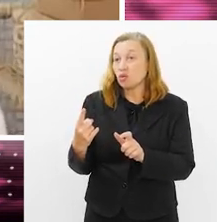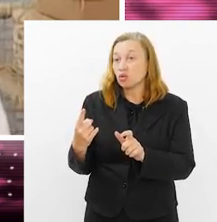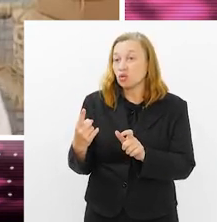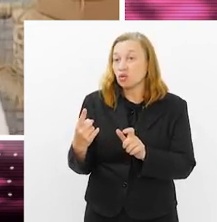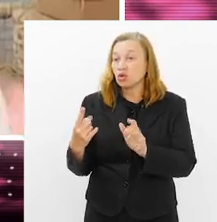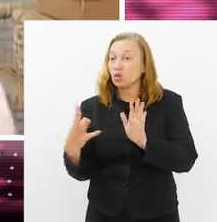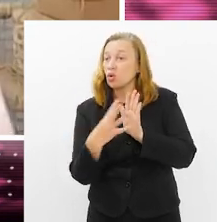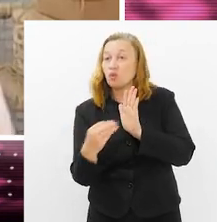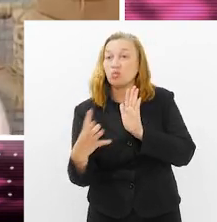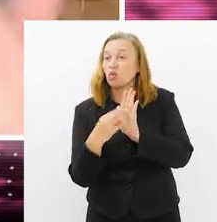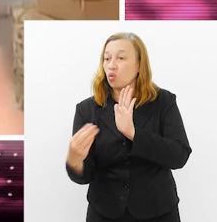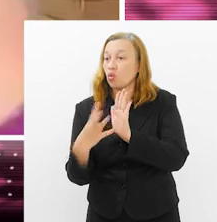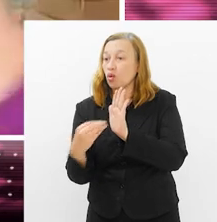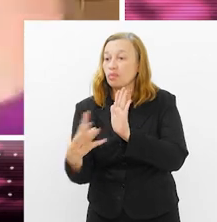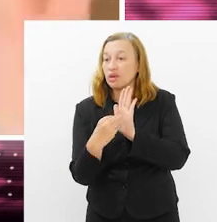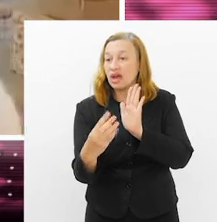meros